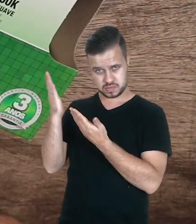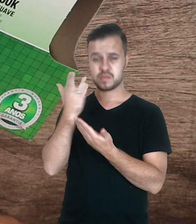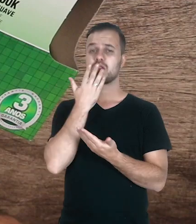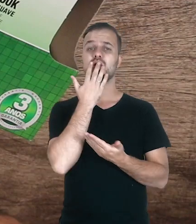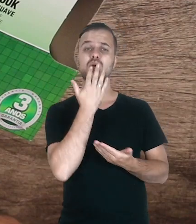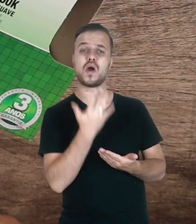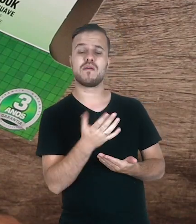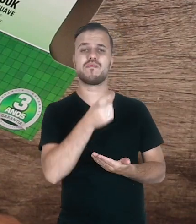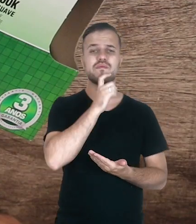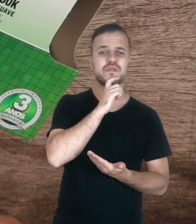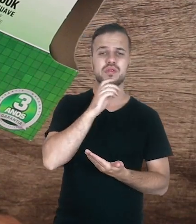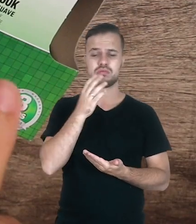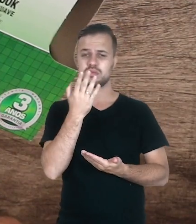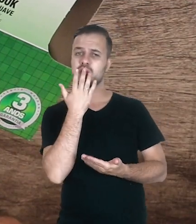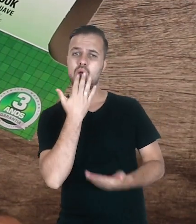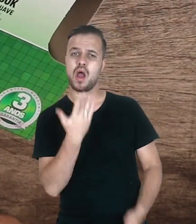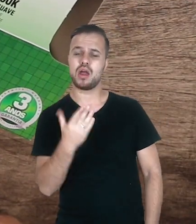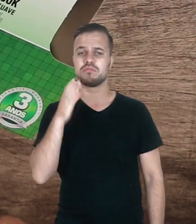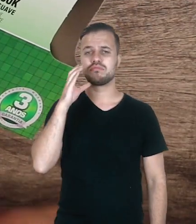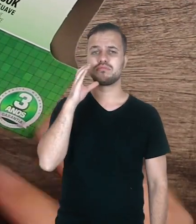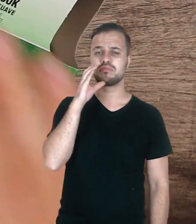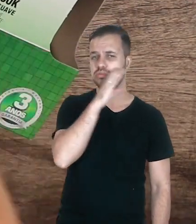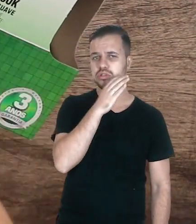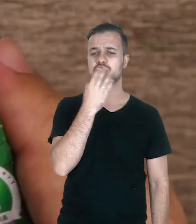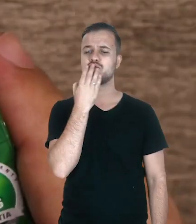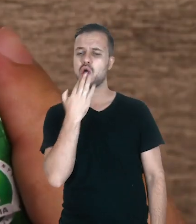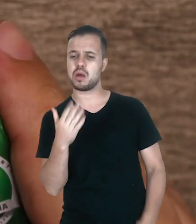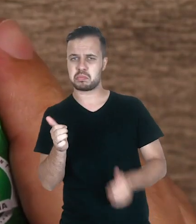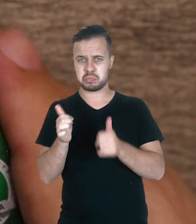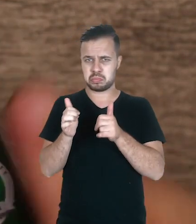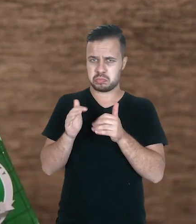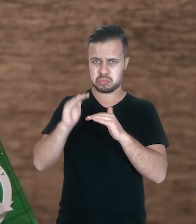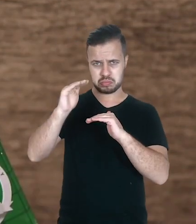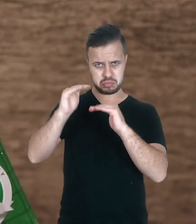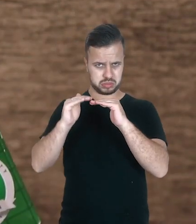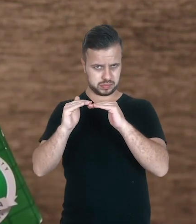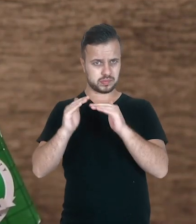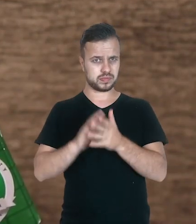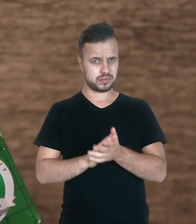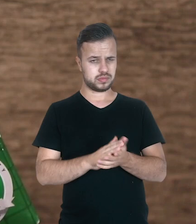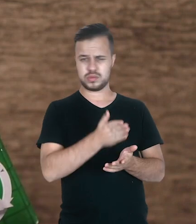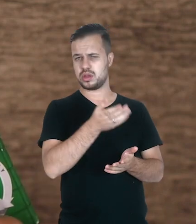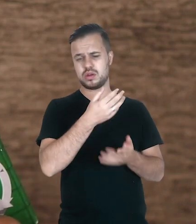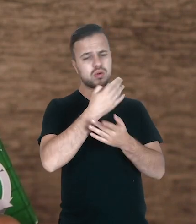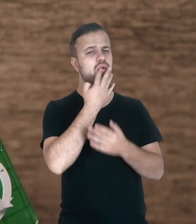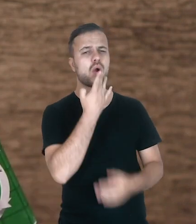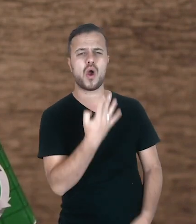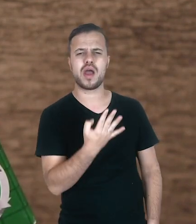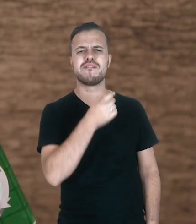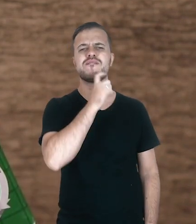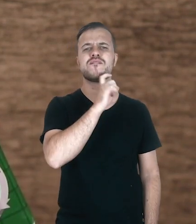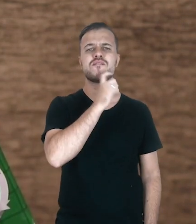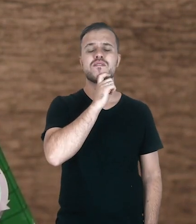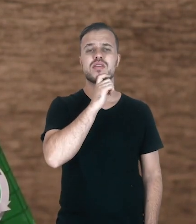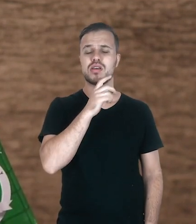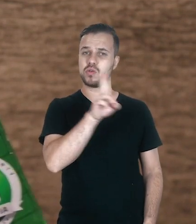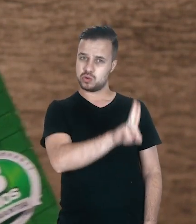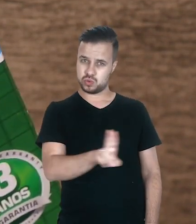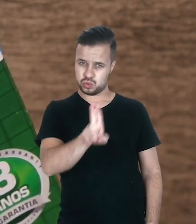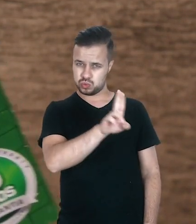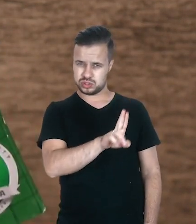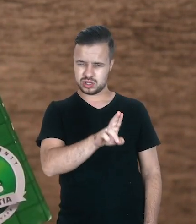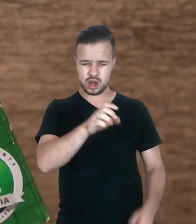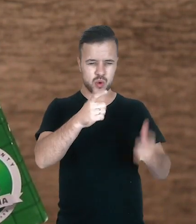cores frias, quentes e as neutras. As lâmpadas de cores frias, elas são utilizadas basicamente em locais que você